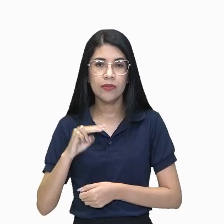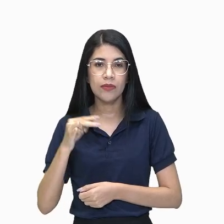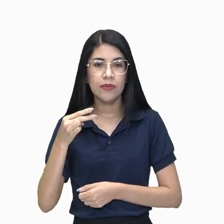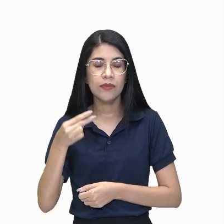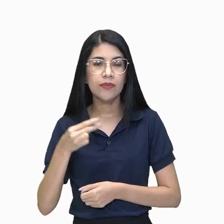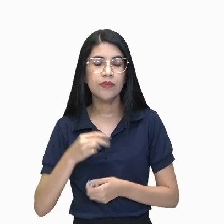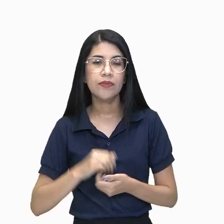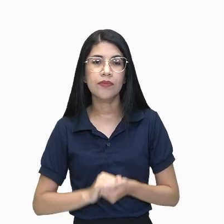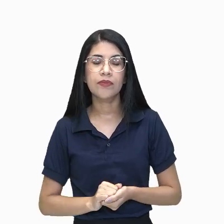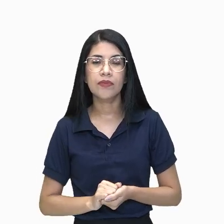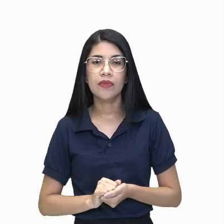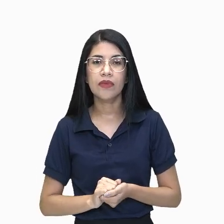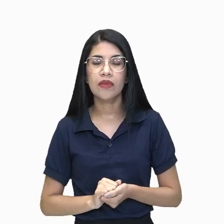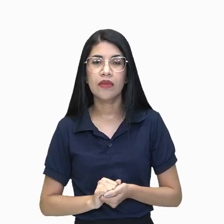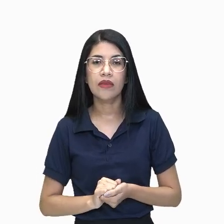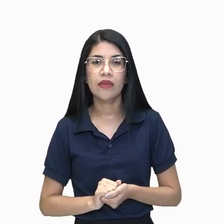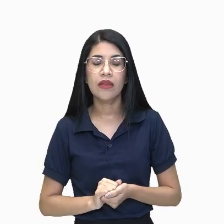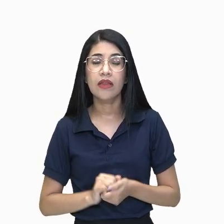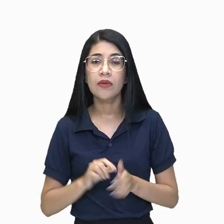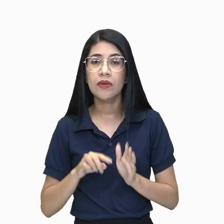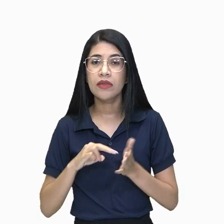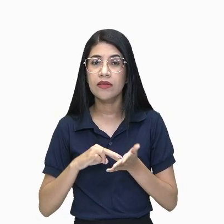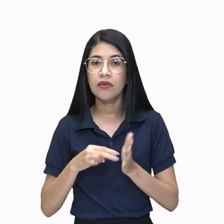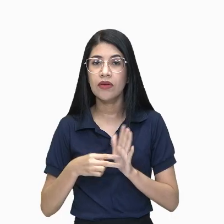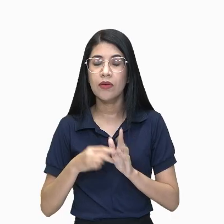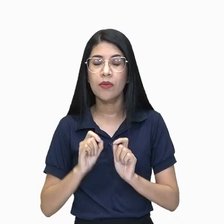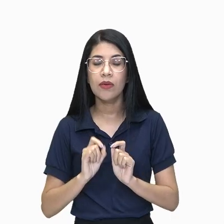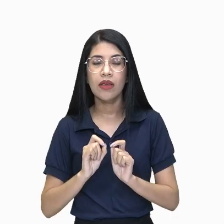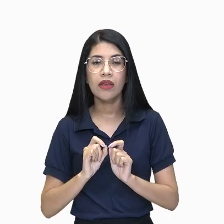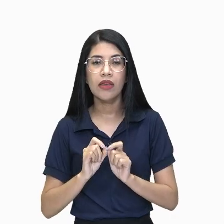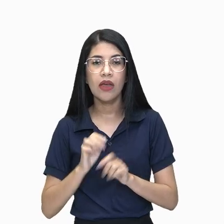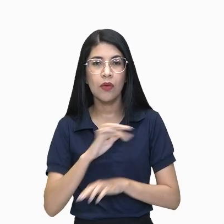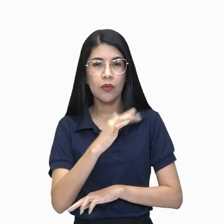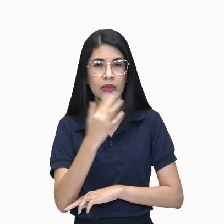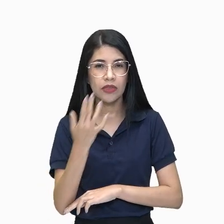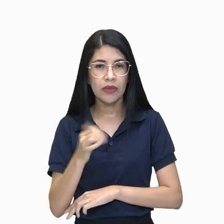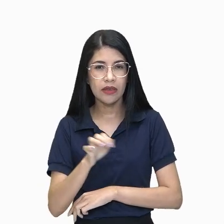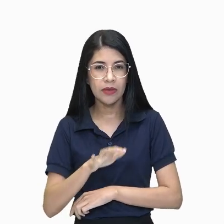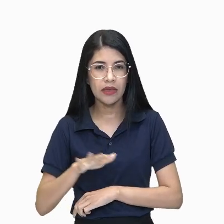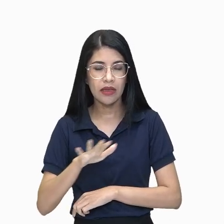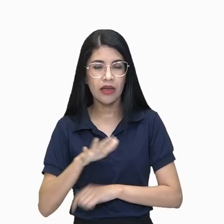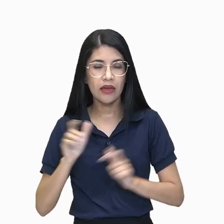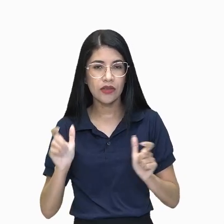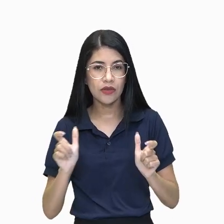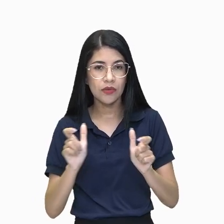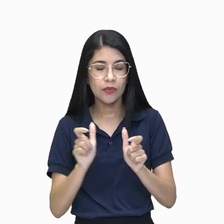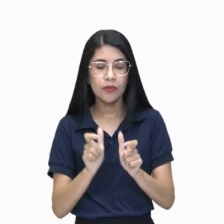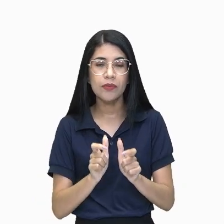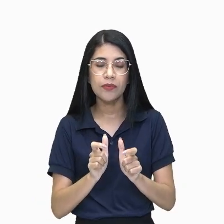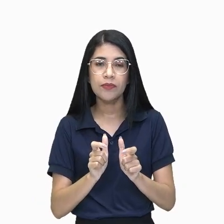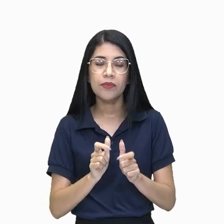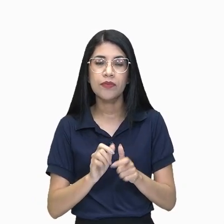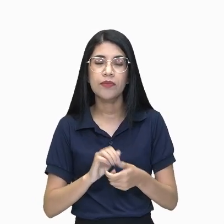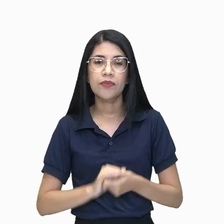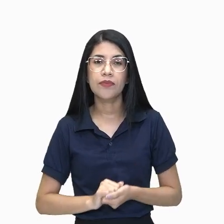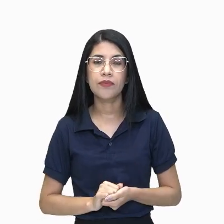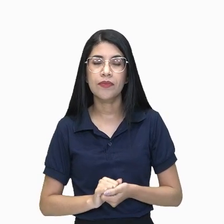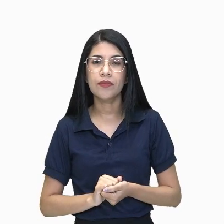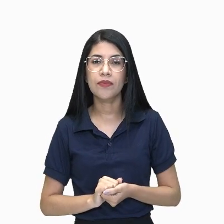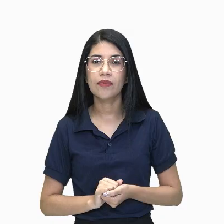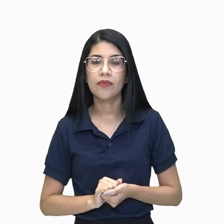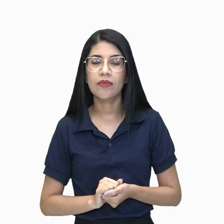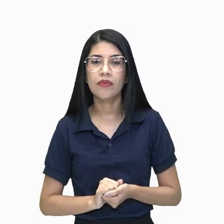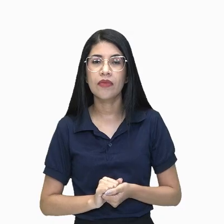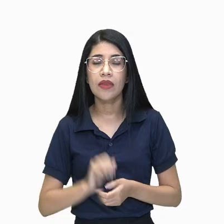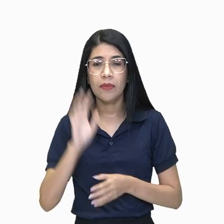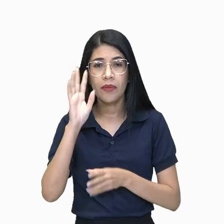menos 2.653 significa que está desacelerando, tá certo? Esse valor por ano. Só para concluir, né?